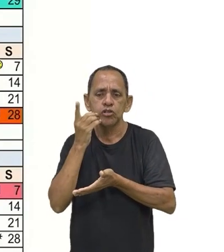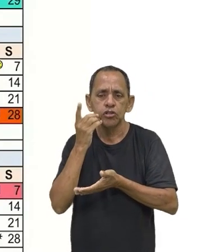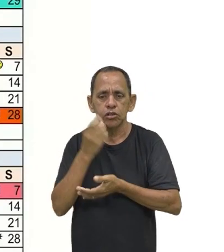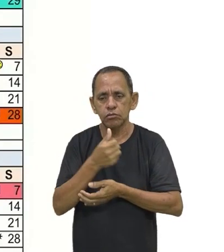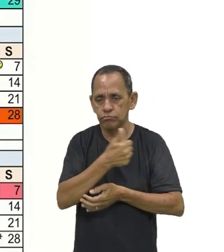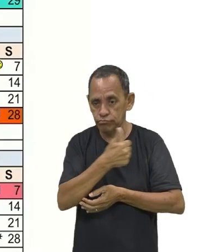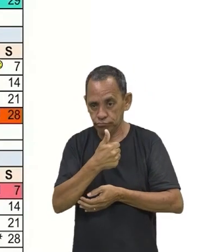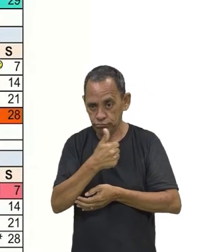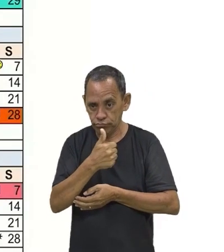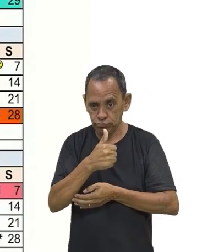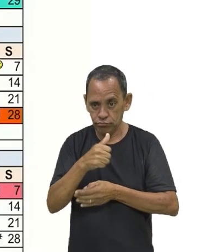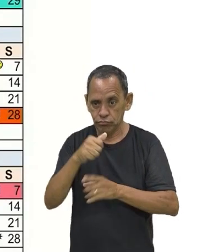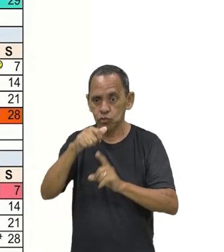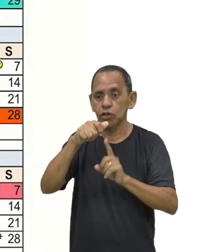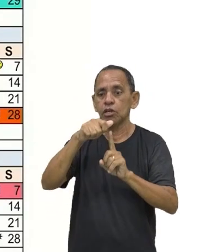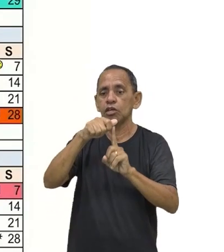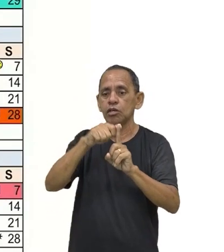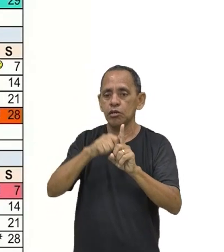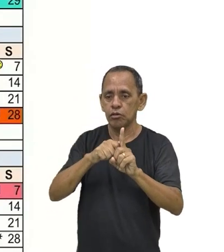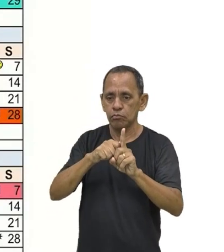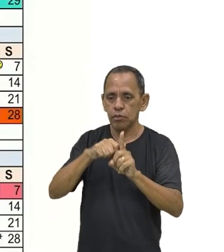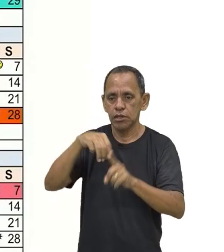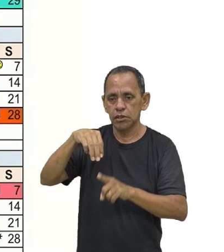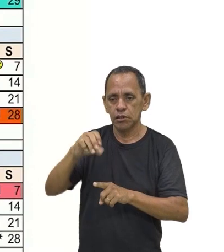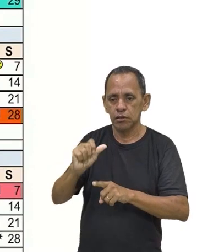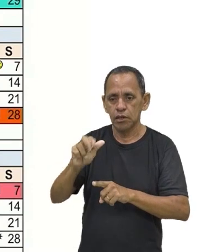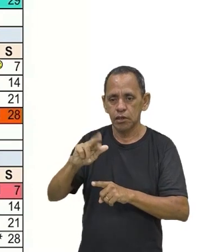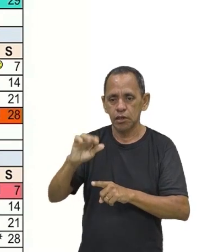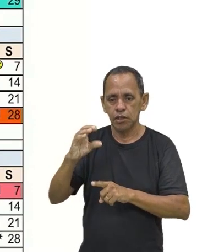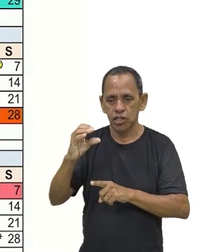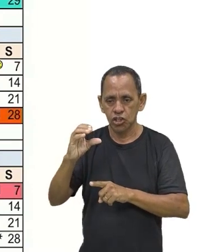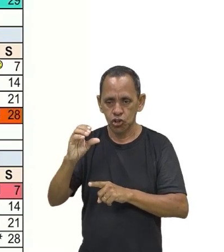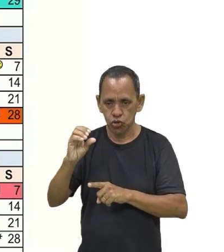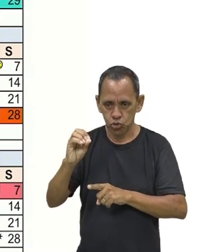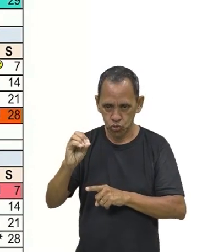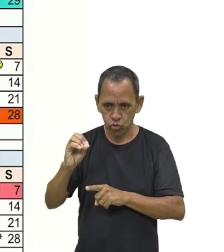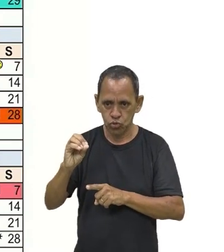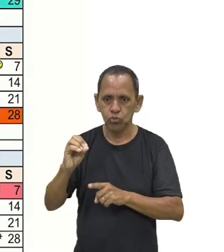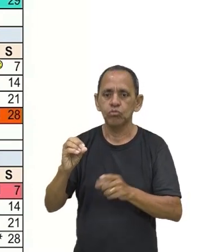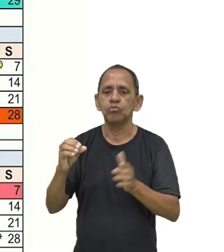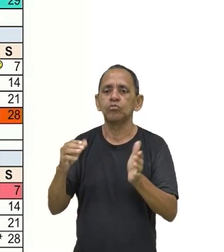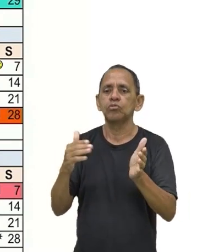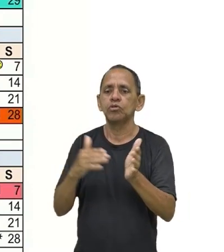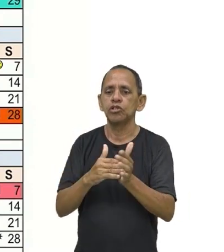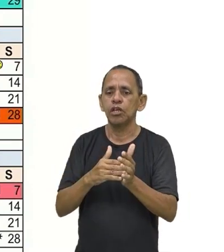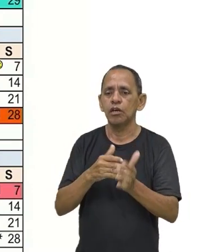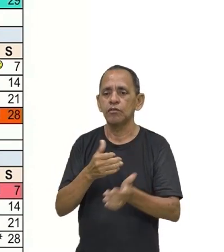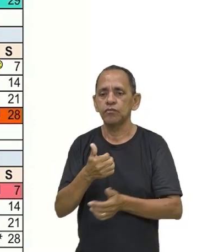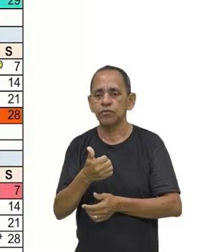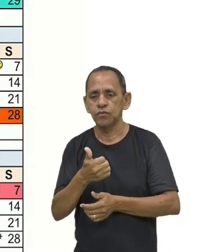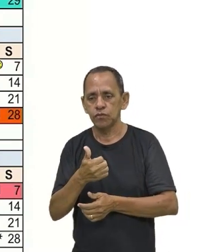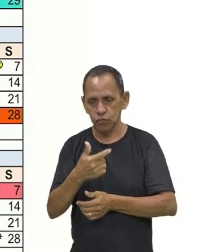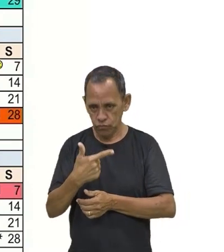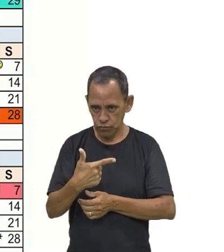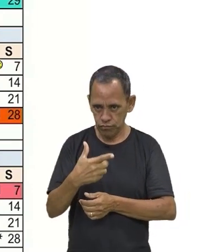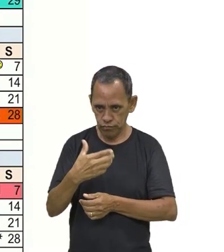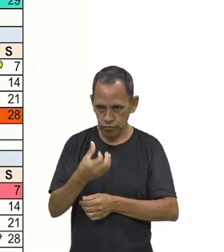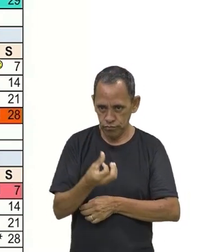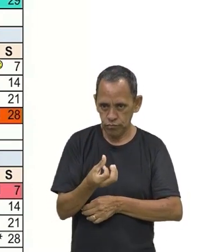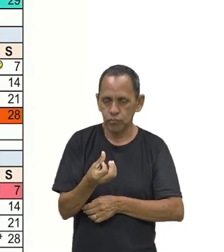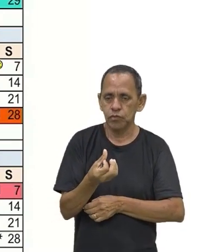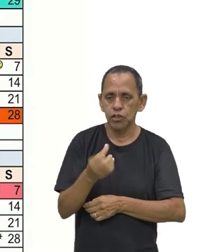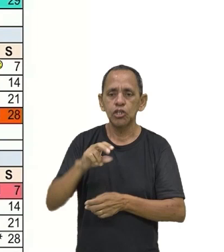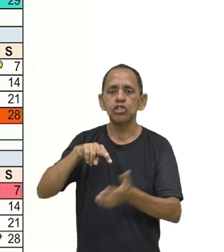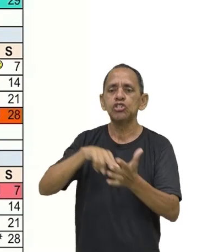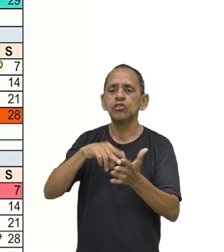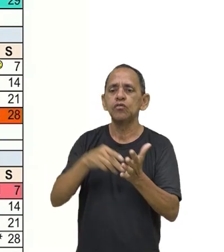26. Lá no cantinho tem no dia 23 de março uma aula síncrona, né, professora Cristiane? Então, isso significa que eu vou